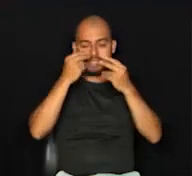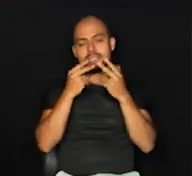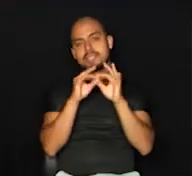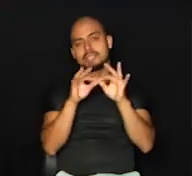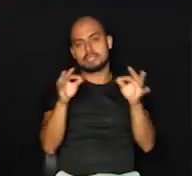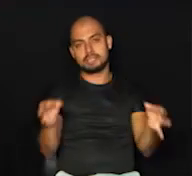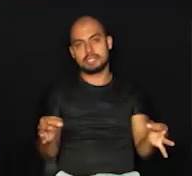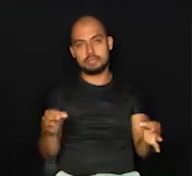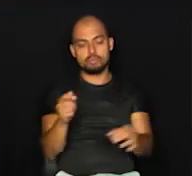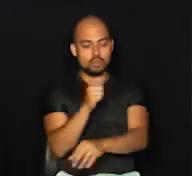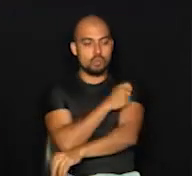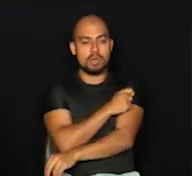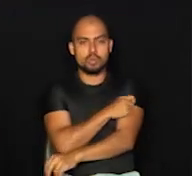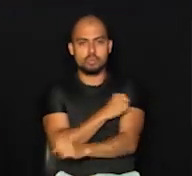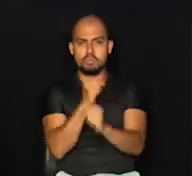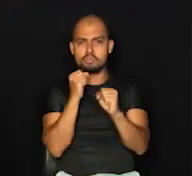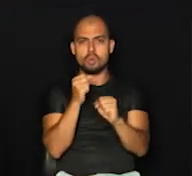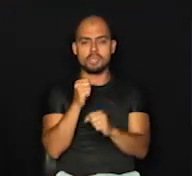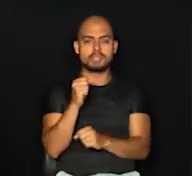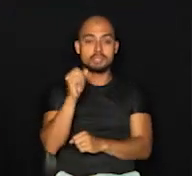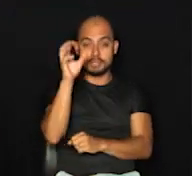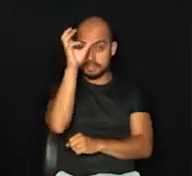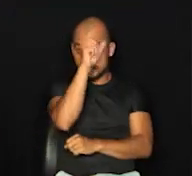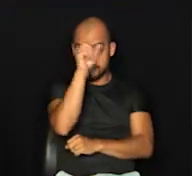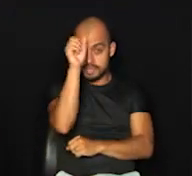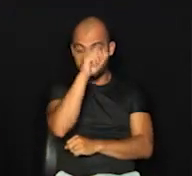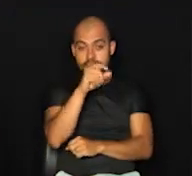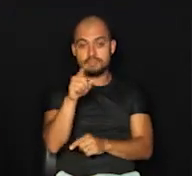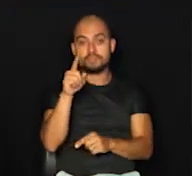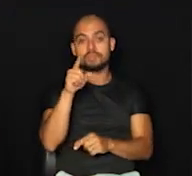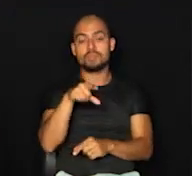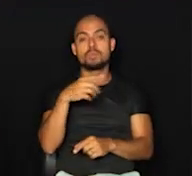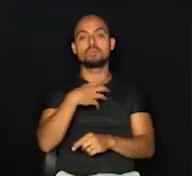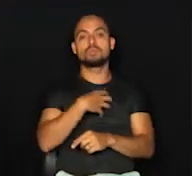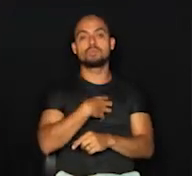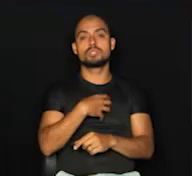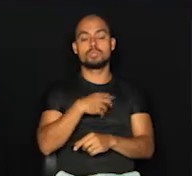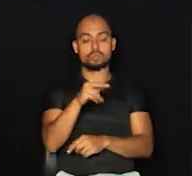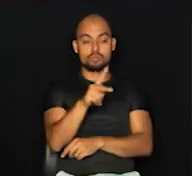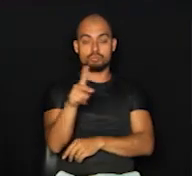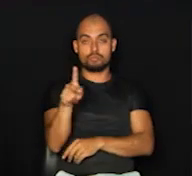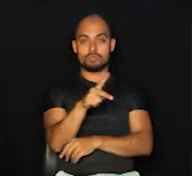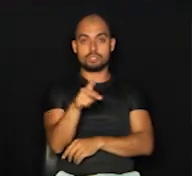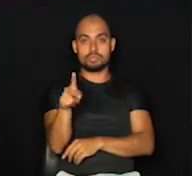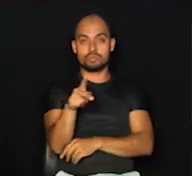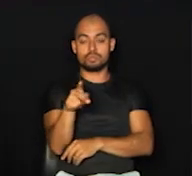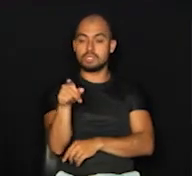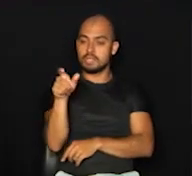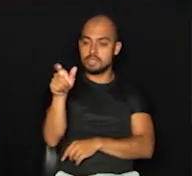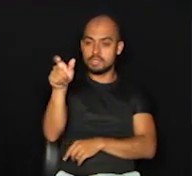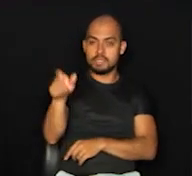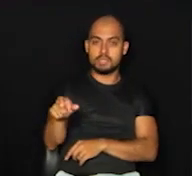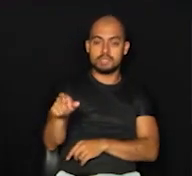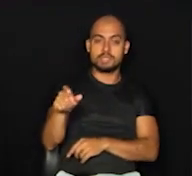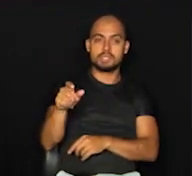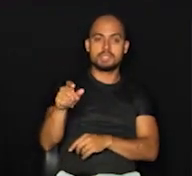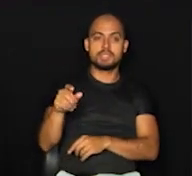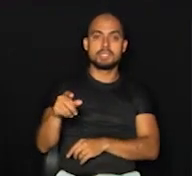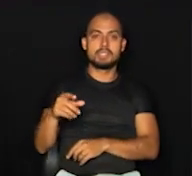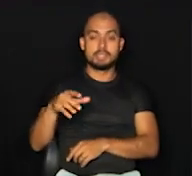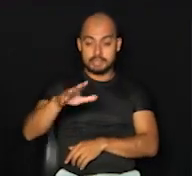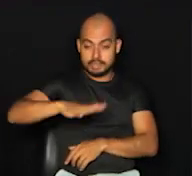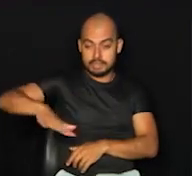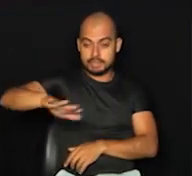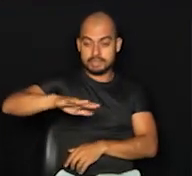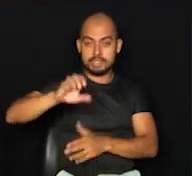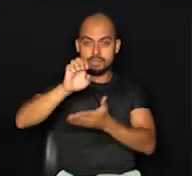que o aluno tem o prazer em aprender, foram feitos aí pelos professores do Centro Estadual de Educação